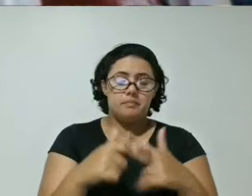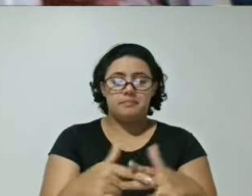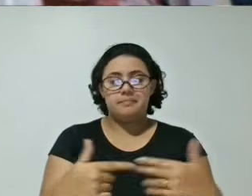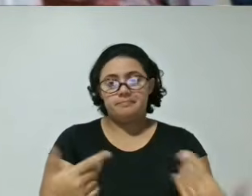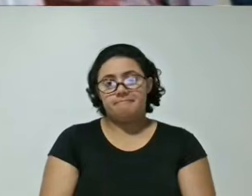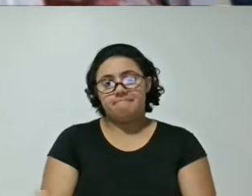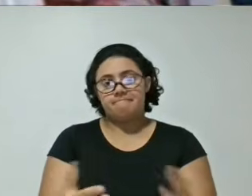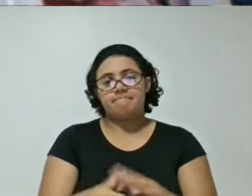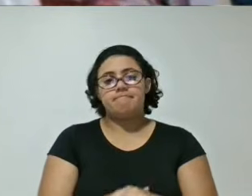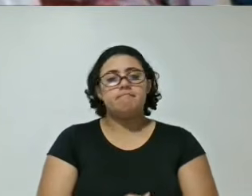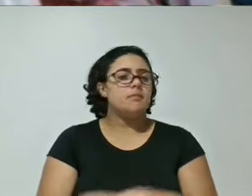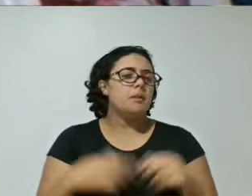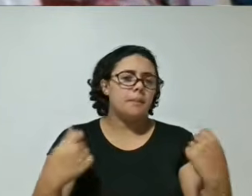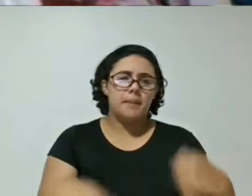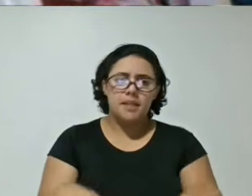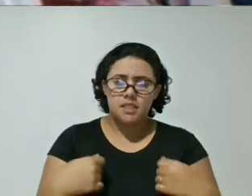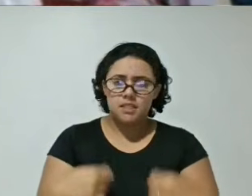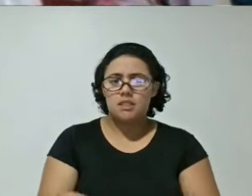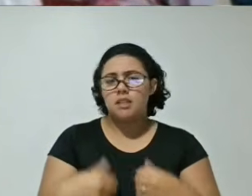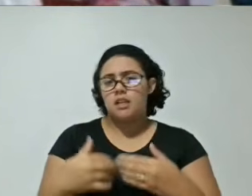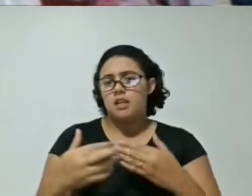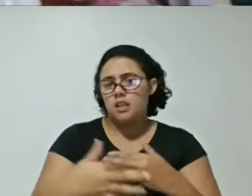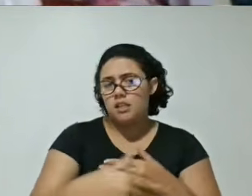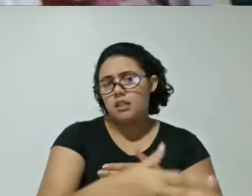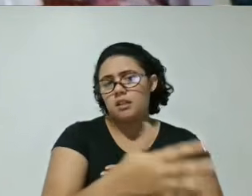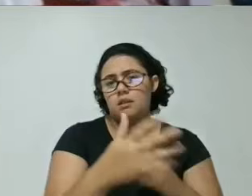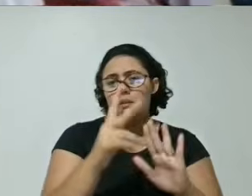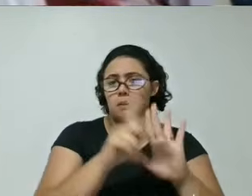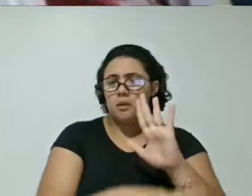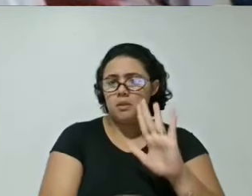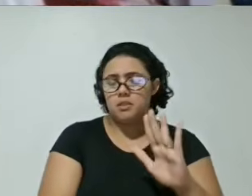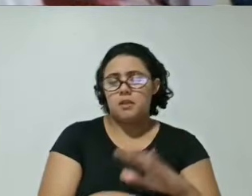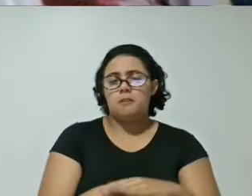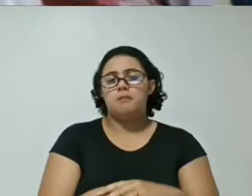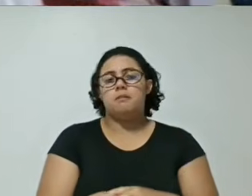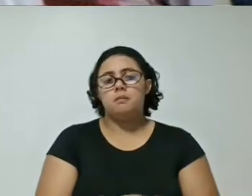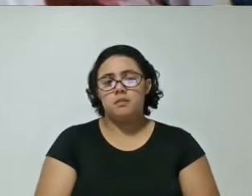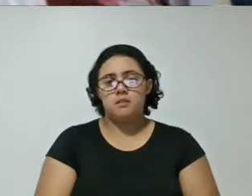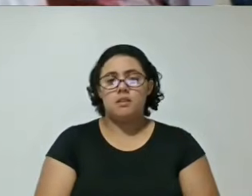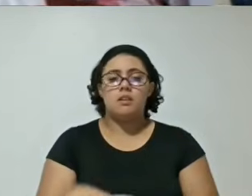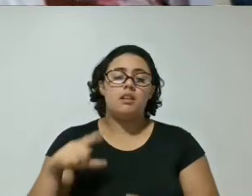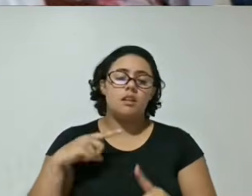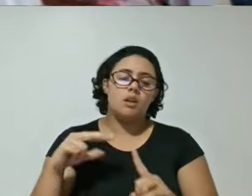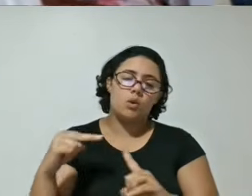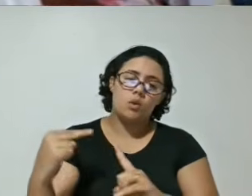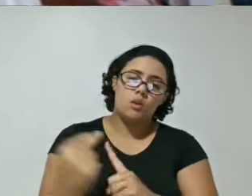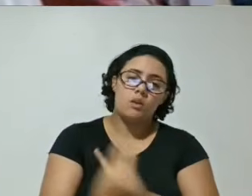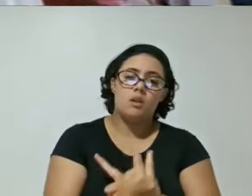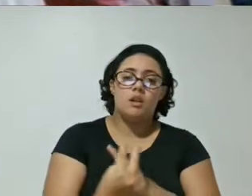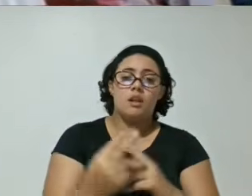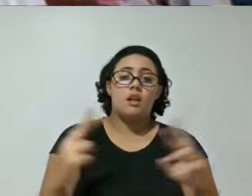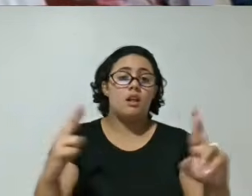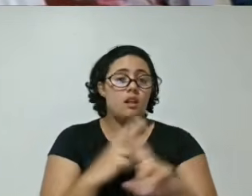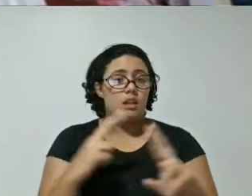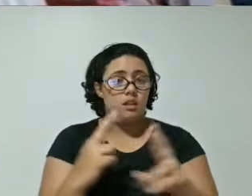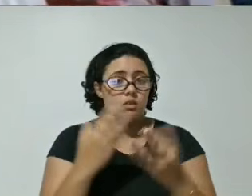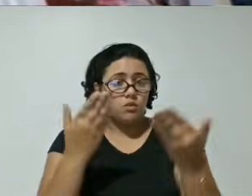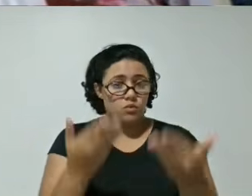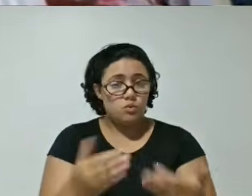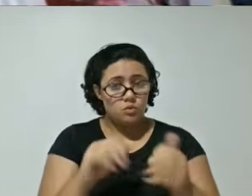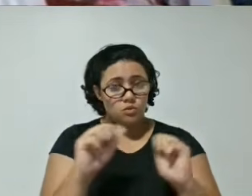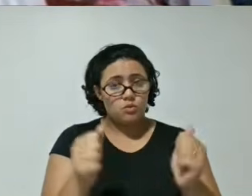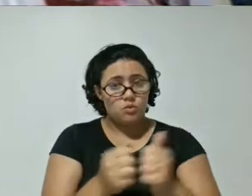andamento das ações, das atividades, dos projetos, enfim, né? Quem tem esse olhar. E aí, né? Essa relação sua com